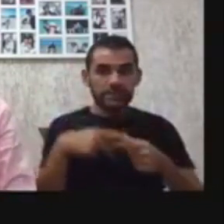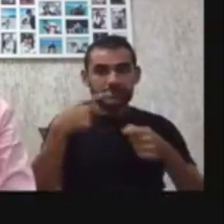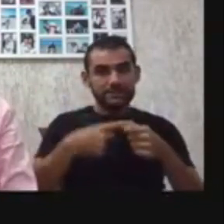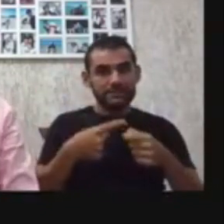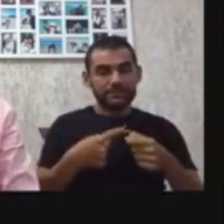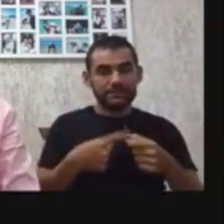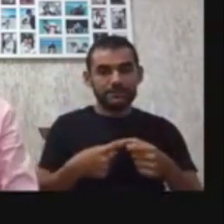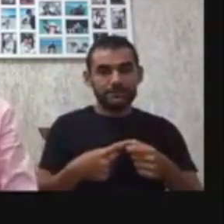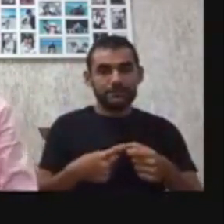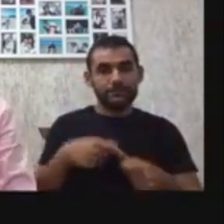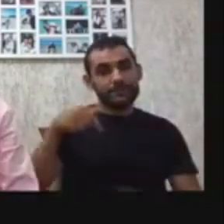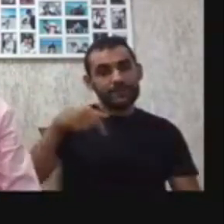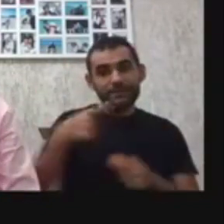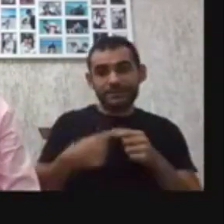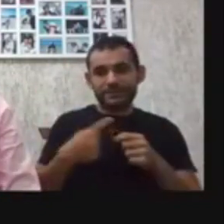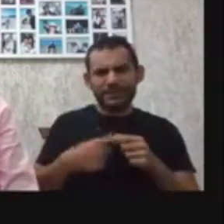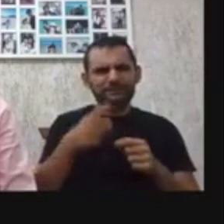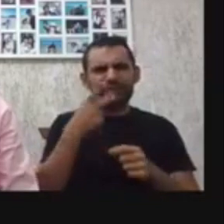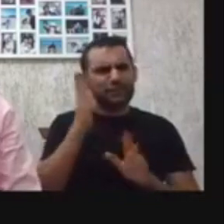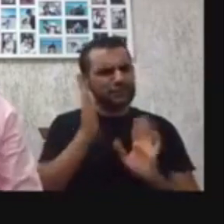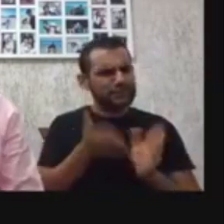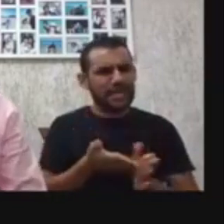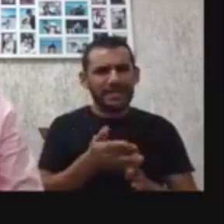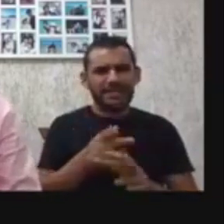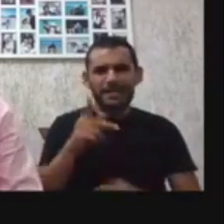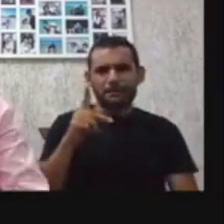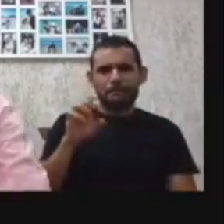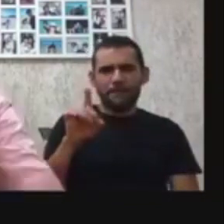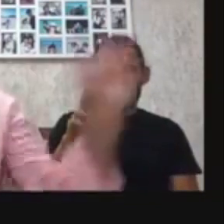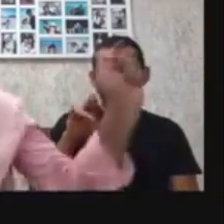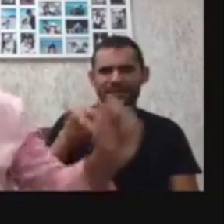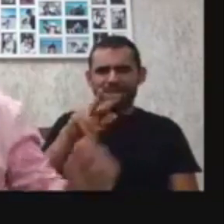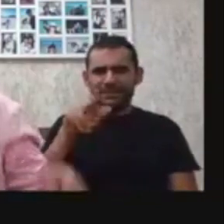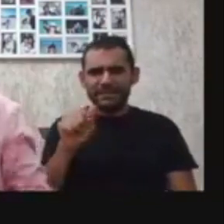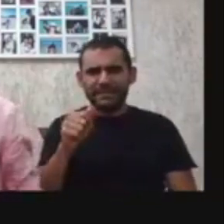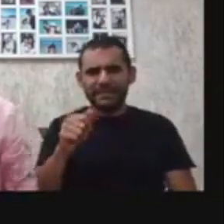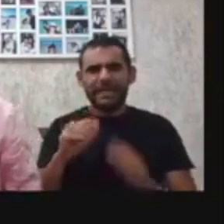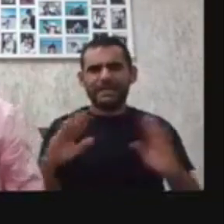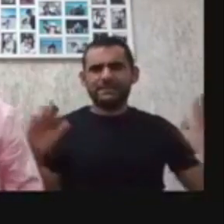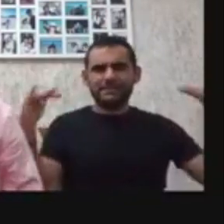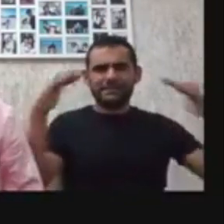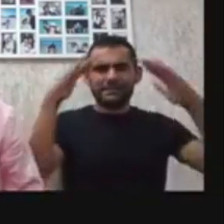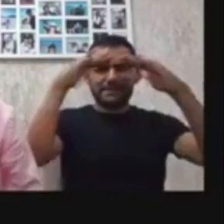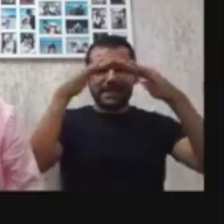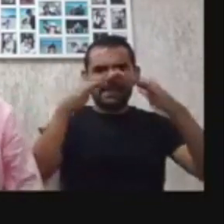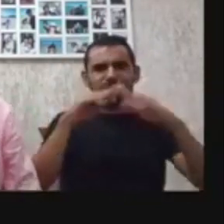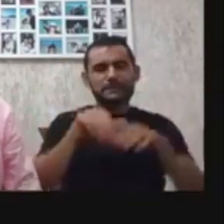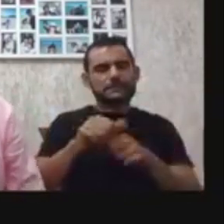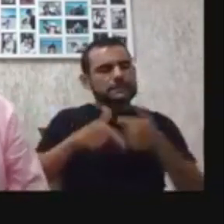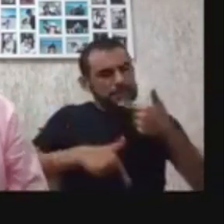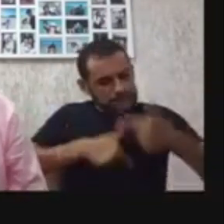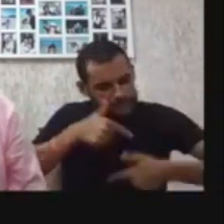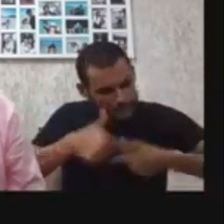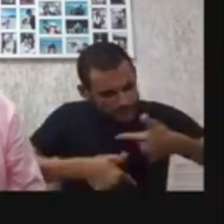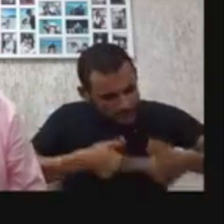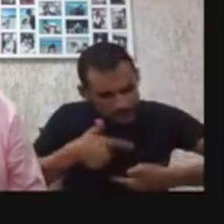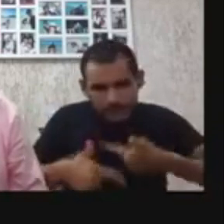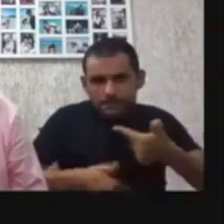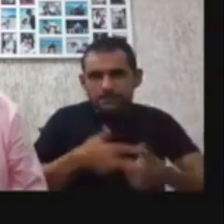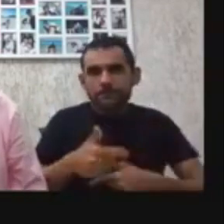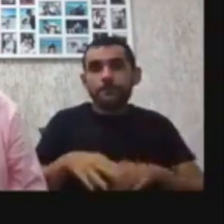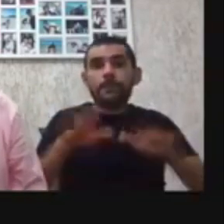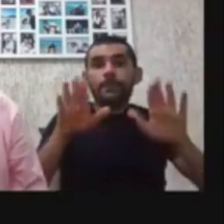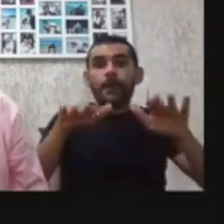nossa. Essa cidade nossa, eu já falei com você, é da Pedrinha à Serra do Lenheiro, tem serviço para encardir nessa cidade. E ó,